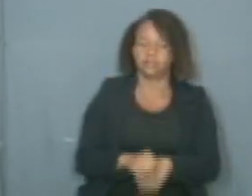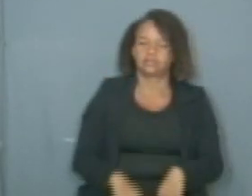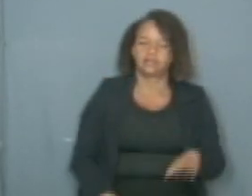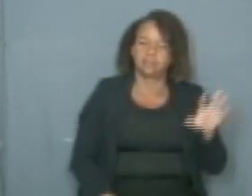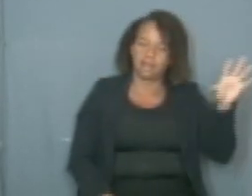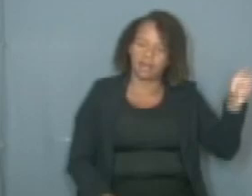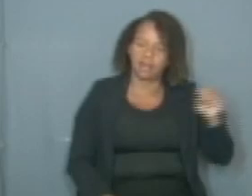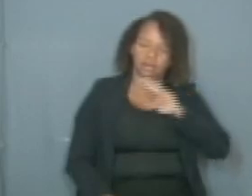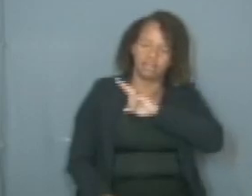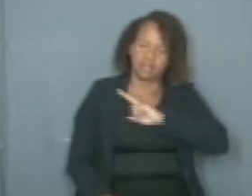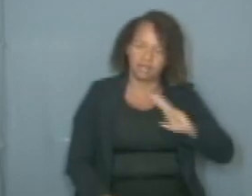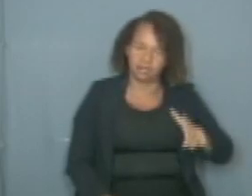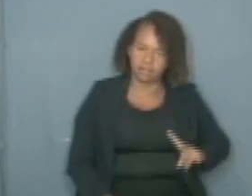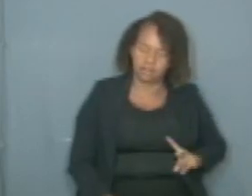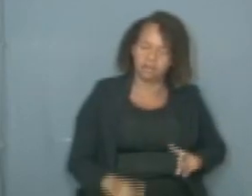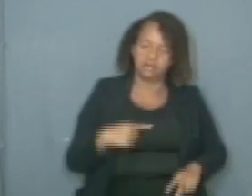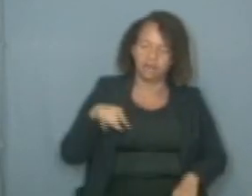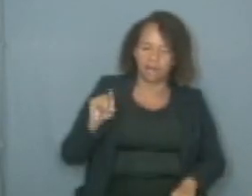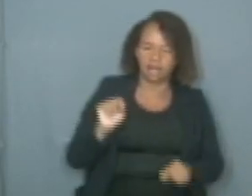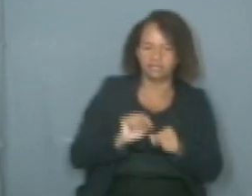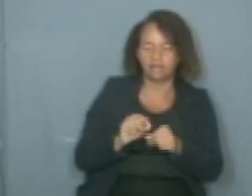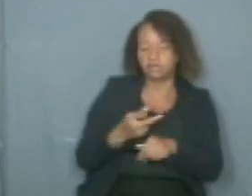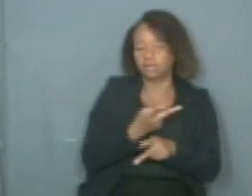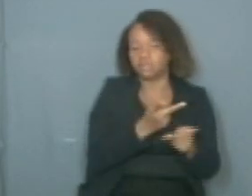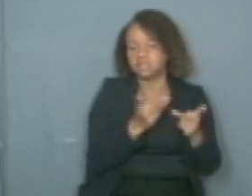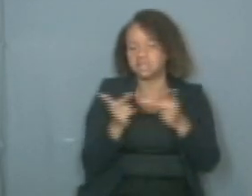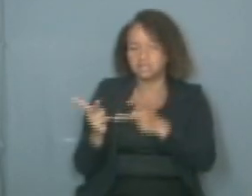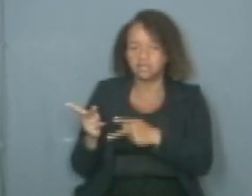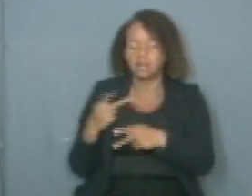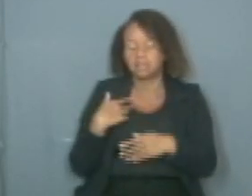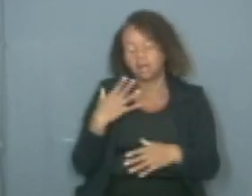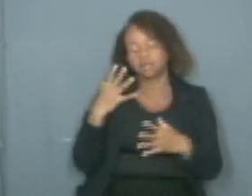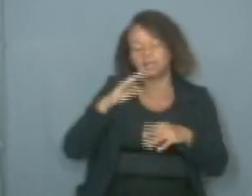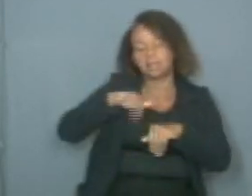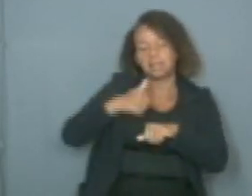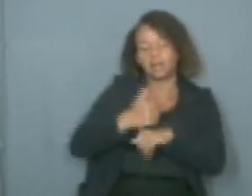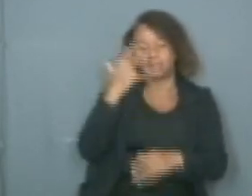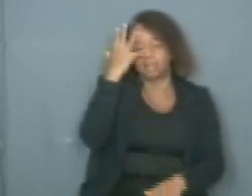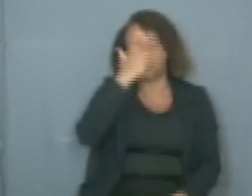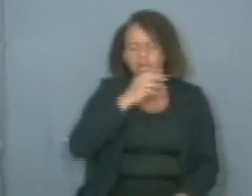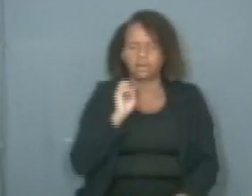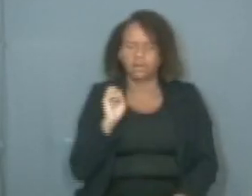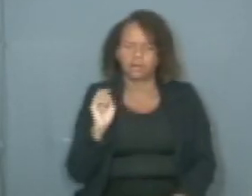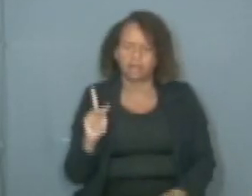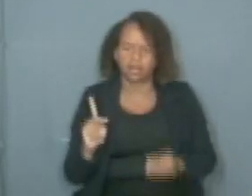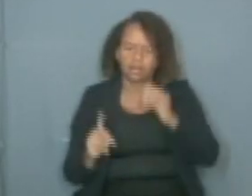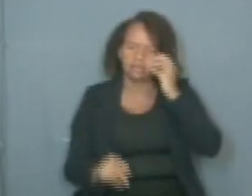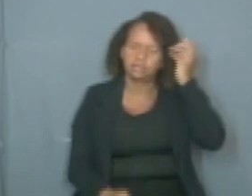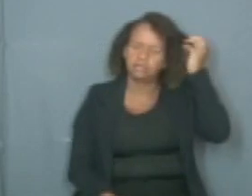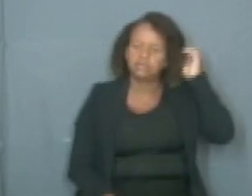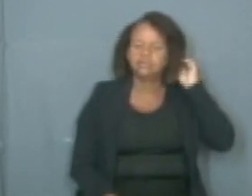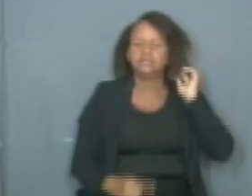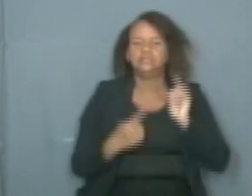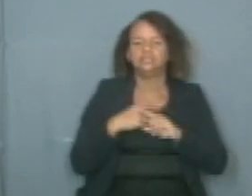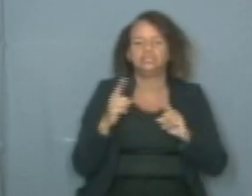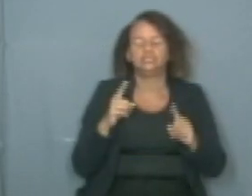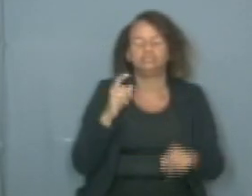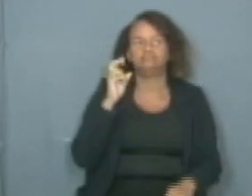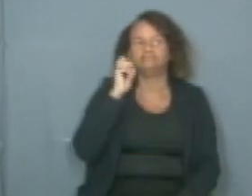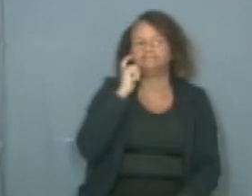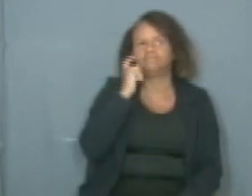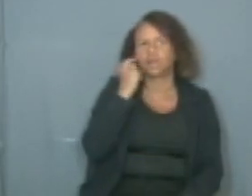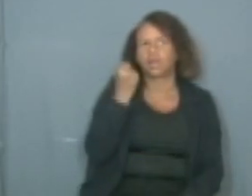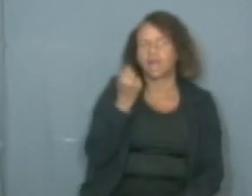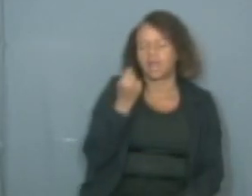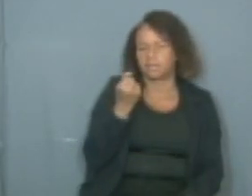lá os vereadores da situação, vai lá, faz uma visita, mostra como o parque é bonito, como o parque está ok, mas não tem nem inteligência para isso,